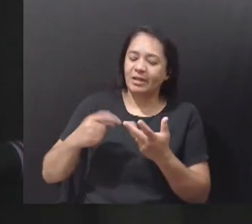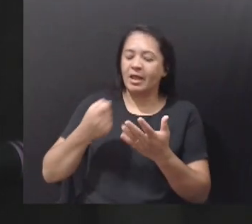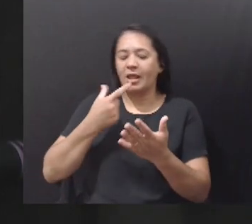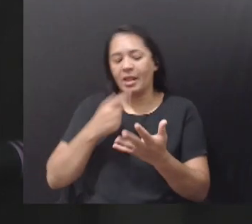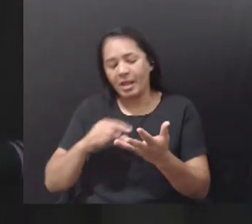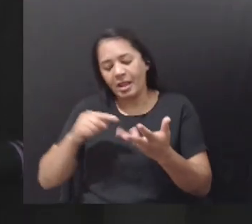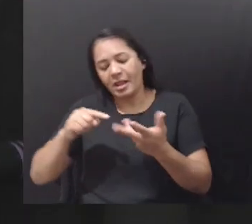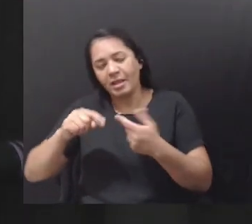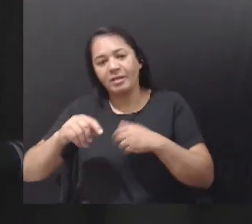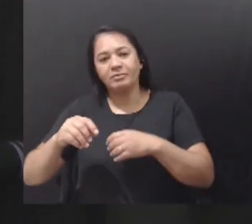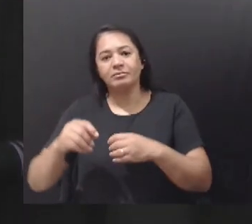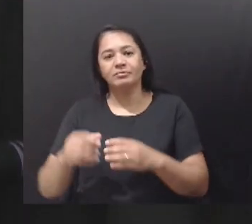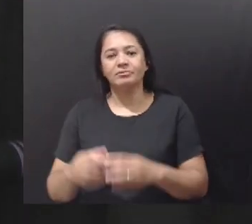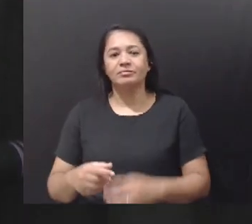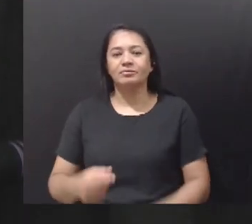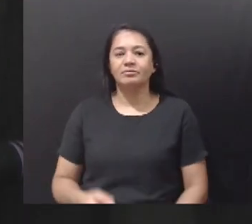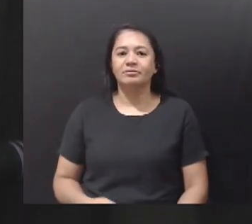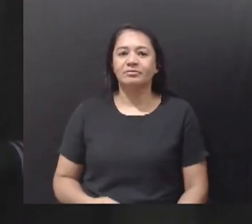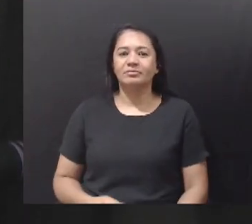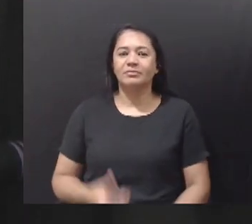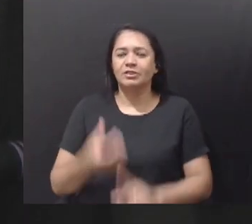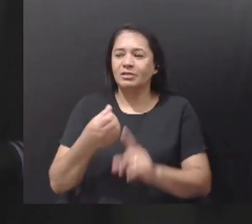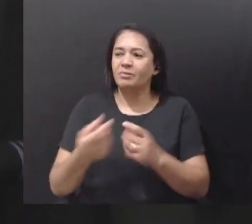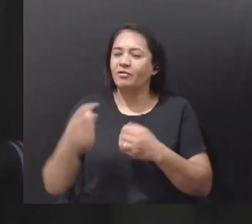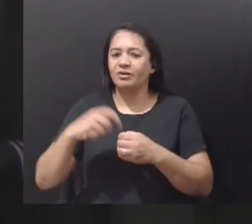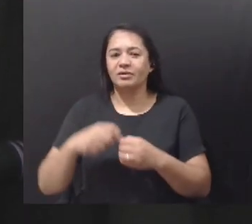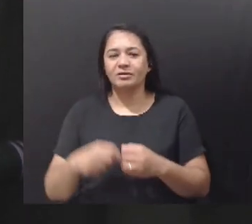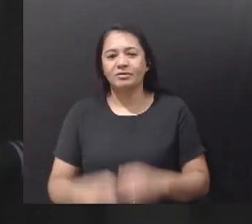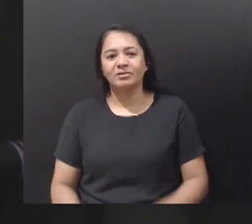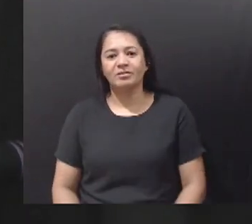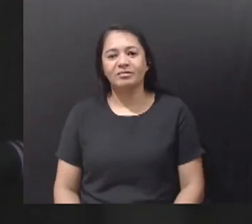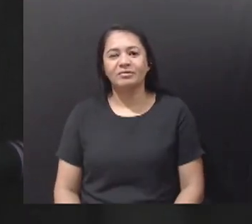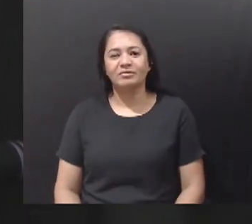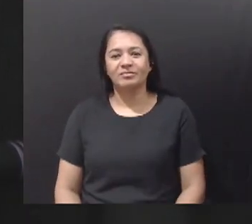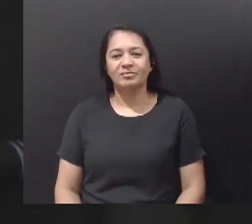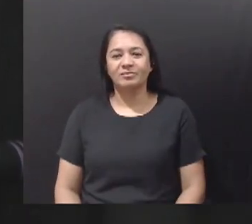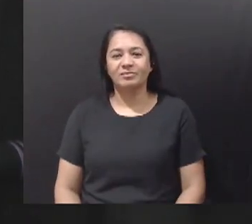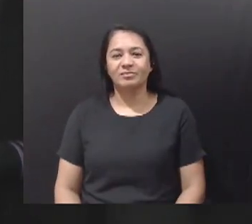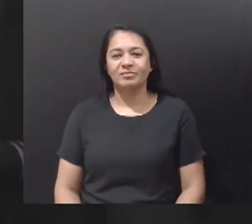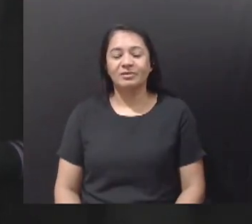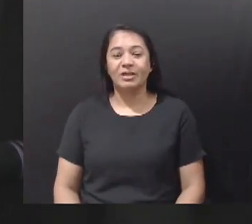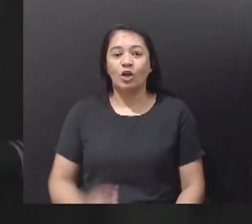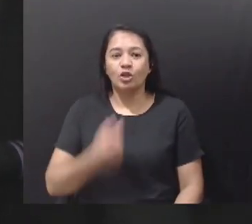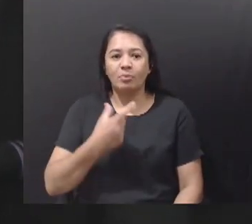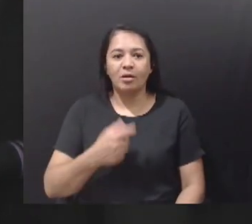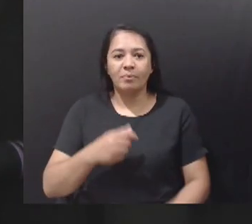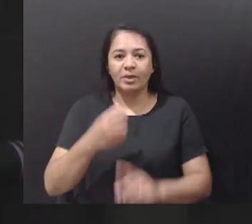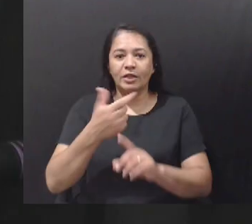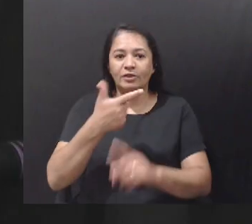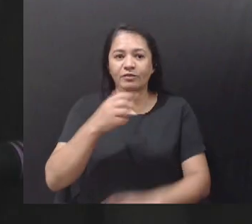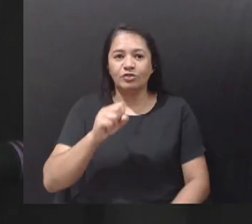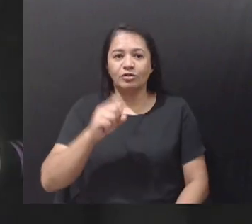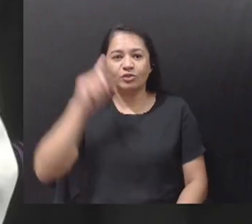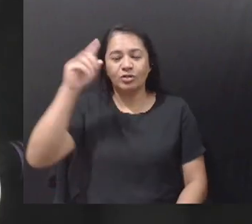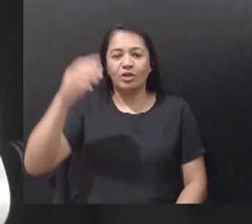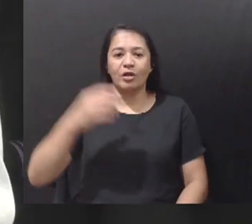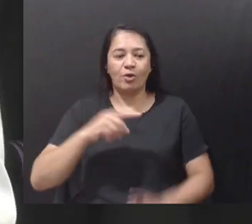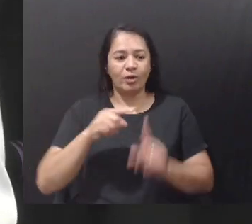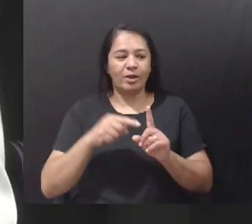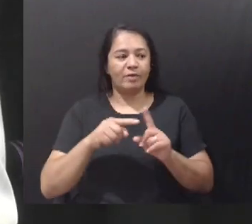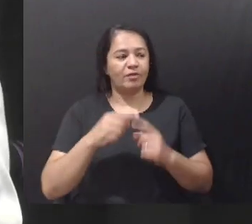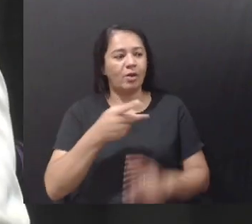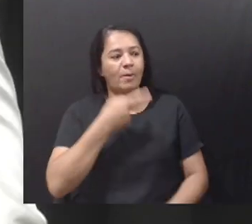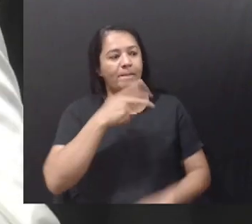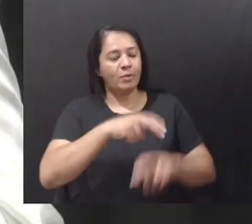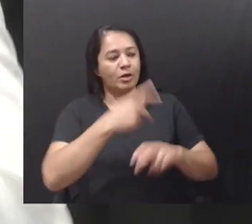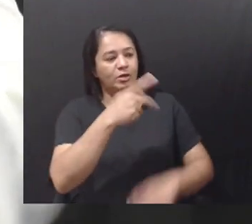Eu tomei, toma 6 meses, você volta aqui, eu tomei depois de 28 dias, eu estava grávida, e ele falou, não é por causa do remédio. Não estou dizendo que eu sou a melhor